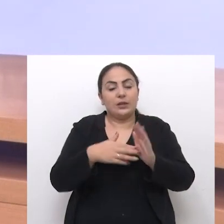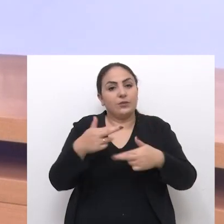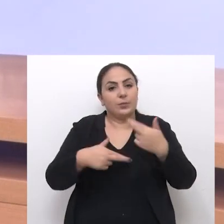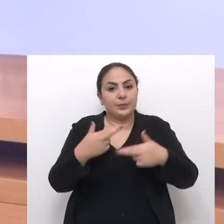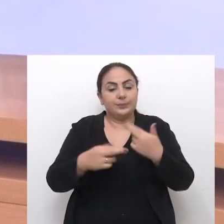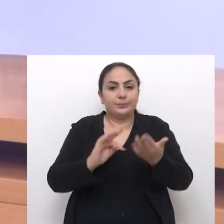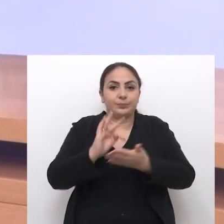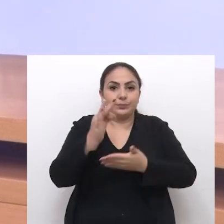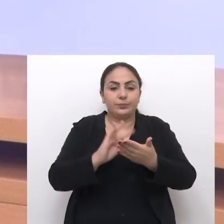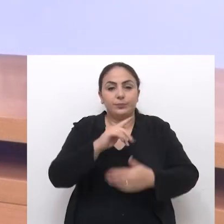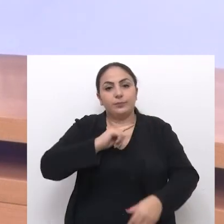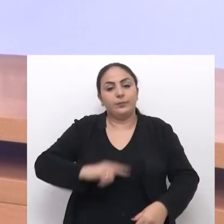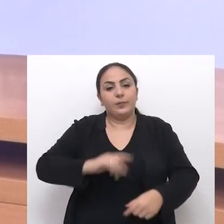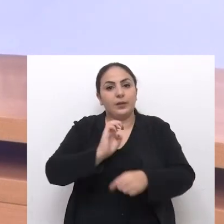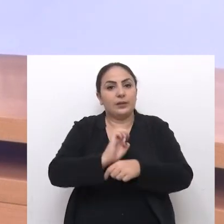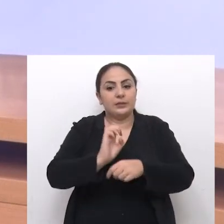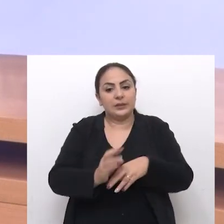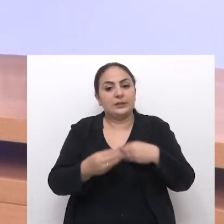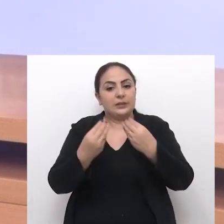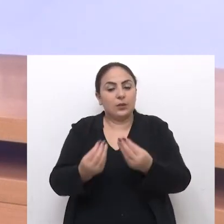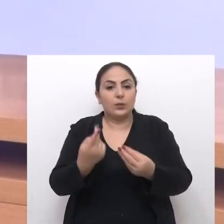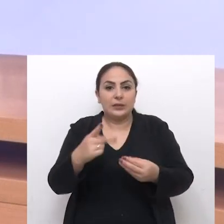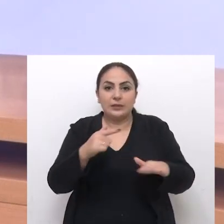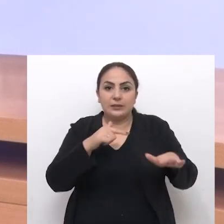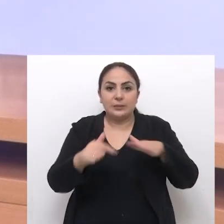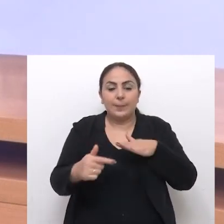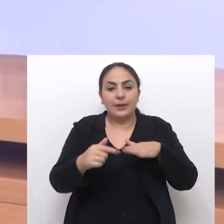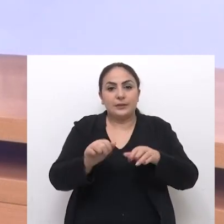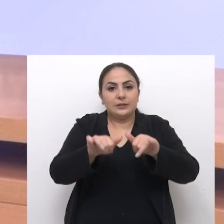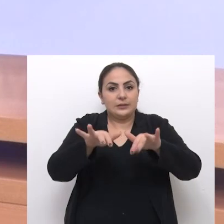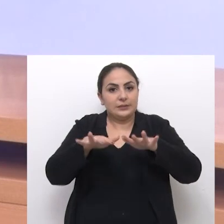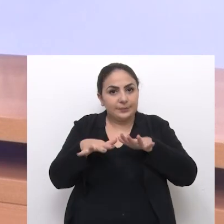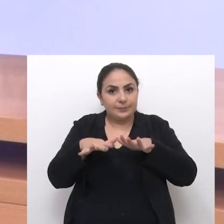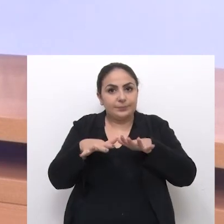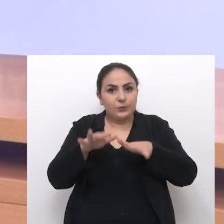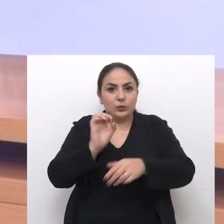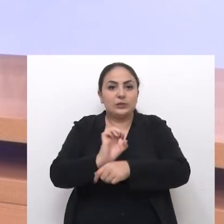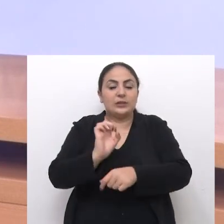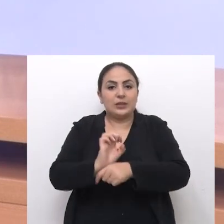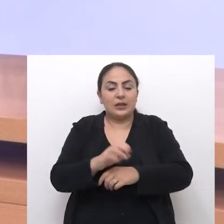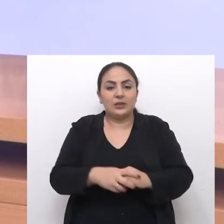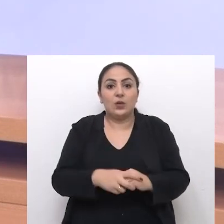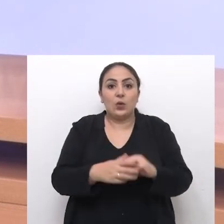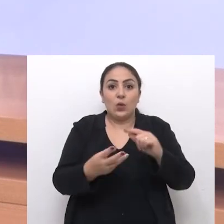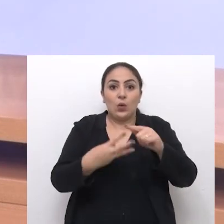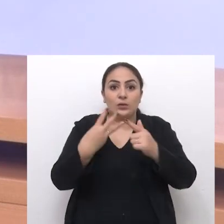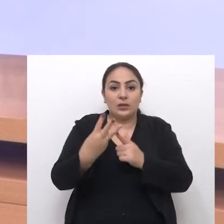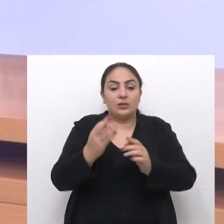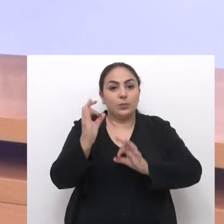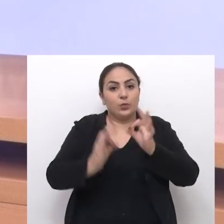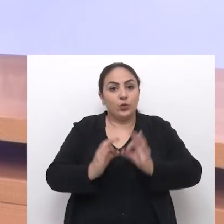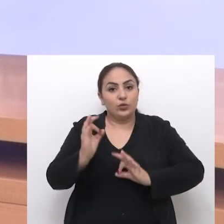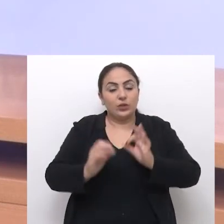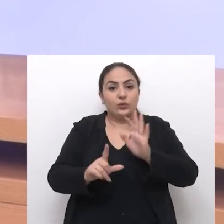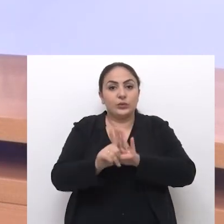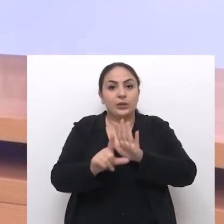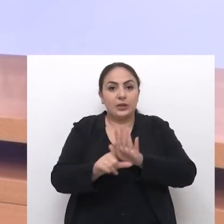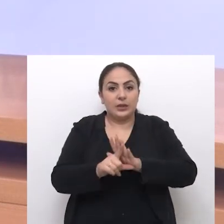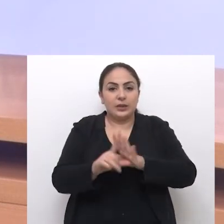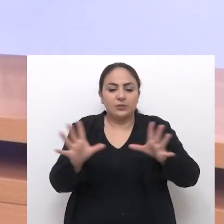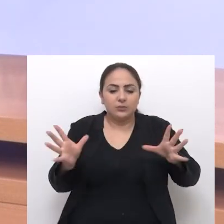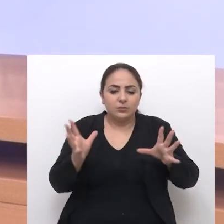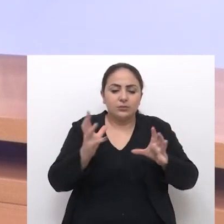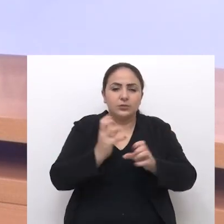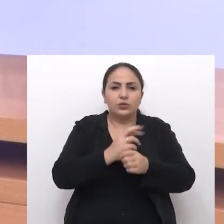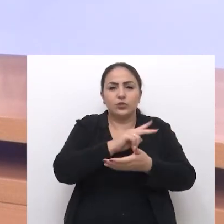reforma tributária, o governo do estado entregou nesta semana à Assembleia Legislativa os 3 projetos de lei que